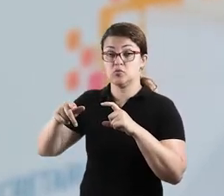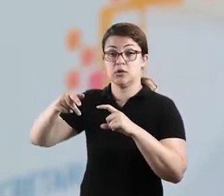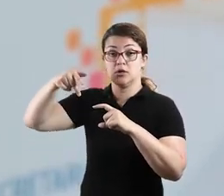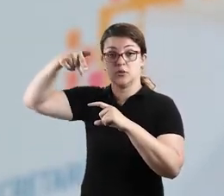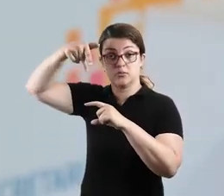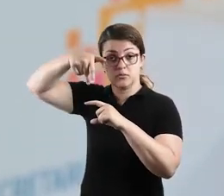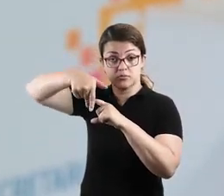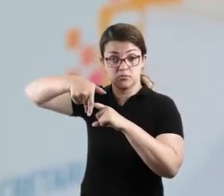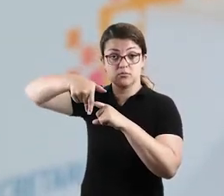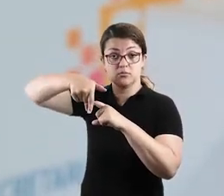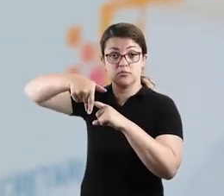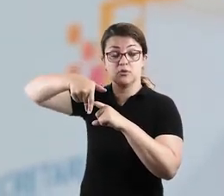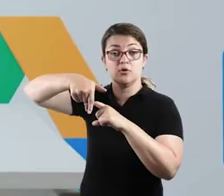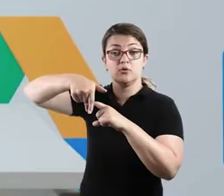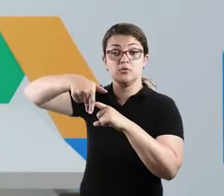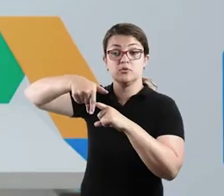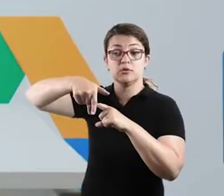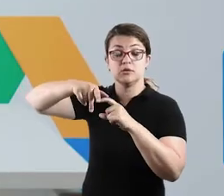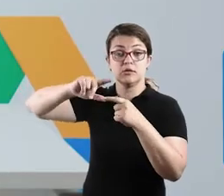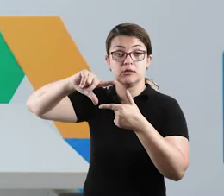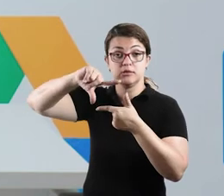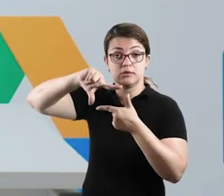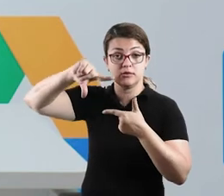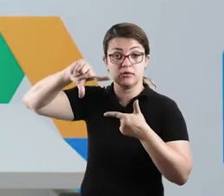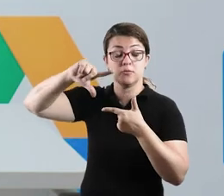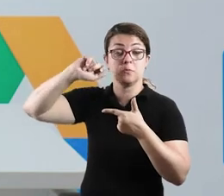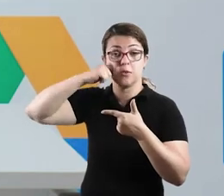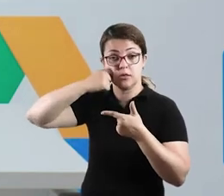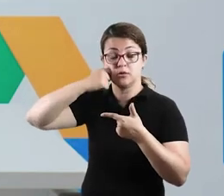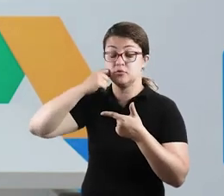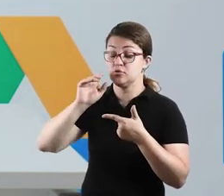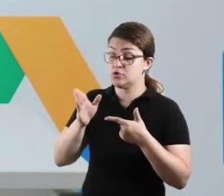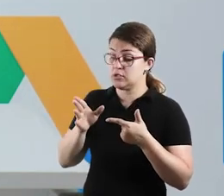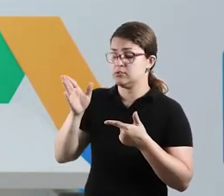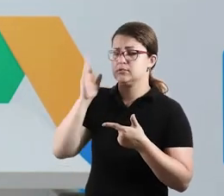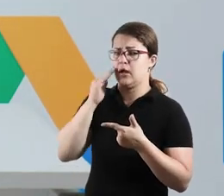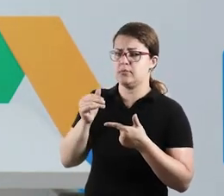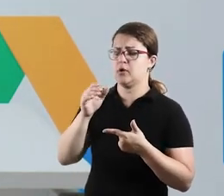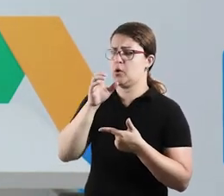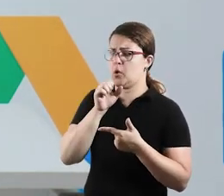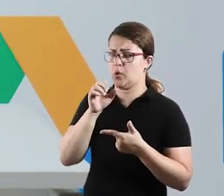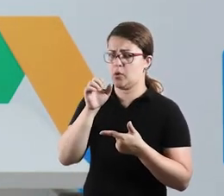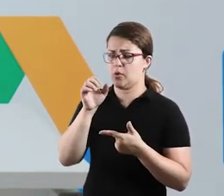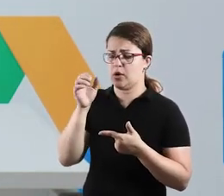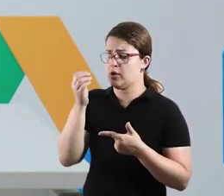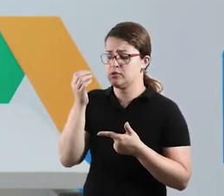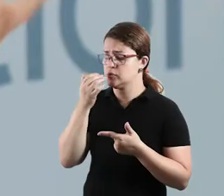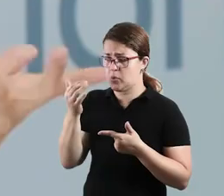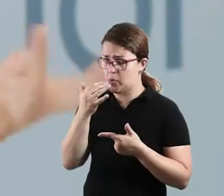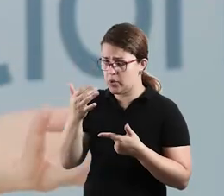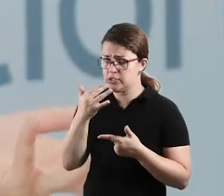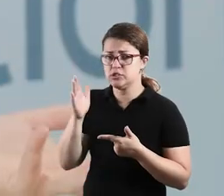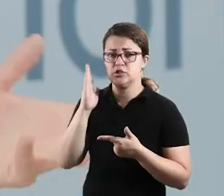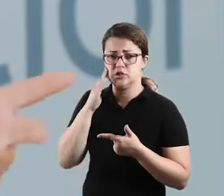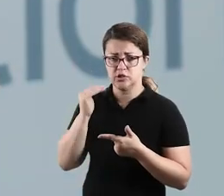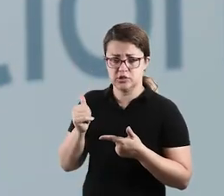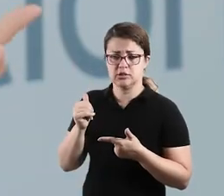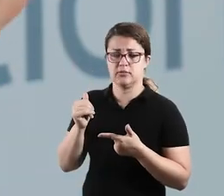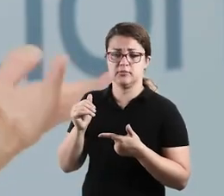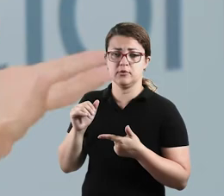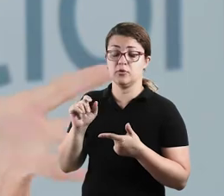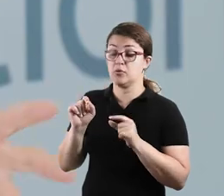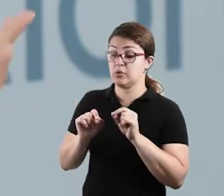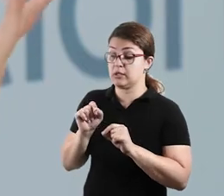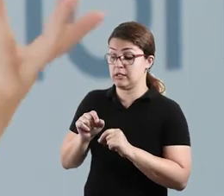preto. Isso é claro se a criança já tiver nesse ponto de aprendizado, para não confundir. A ideia é que a